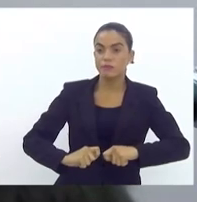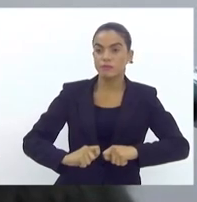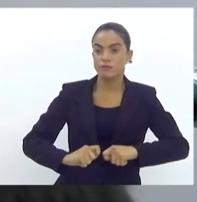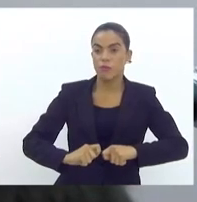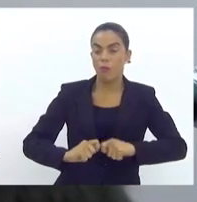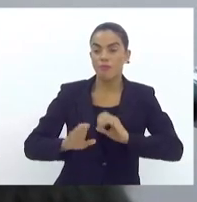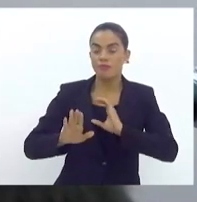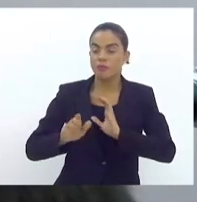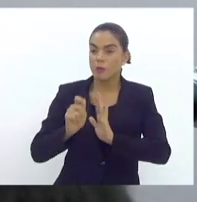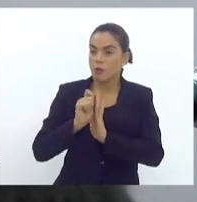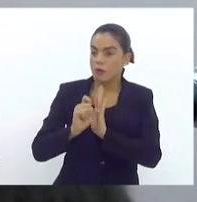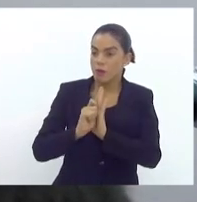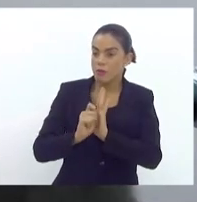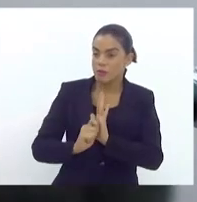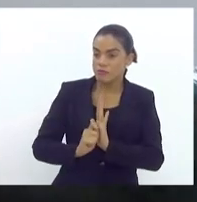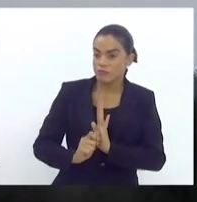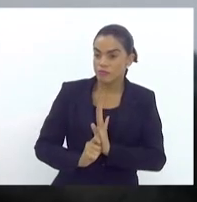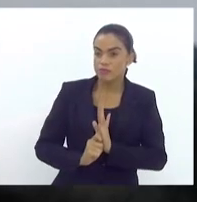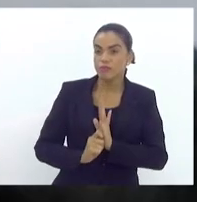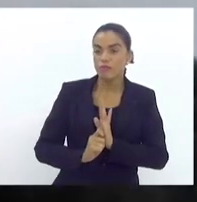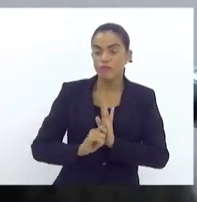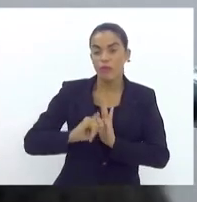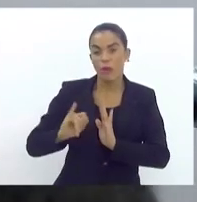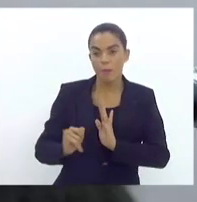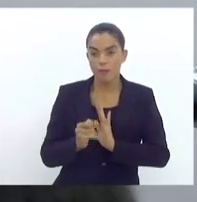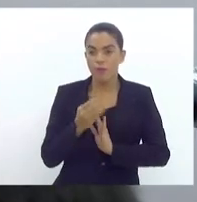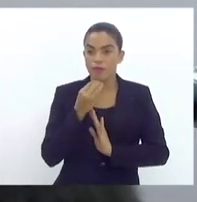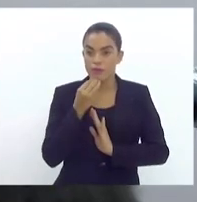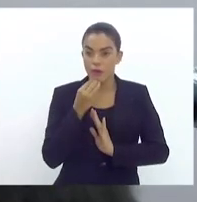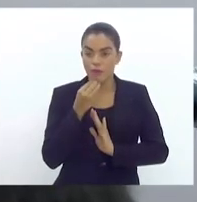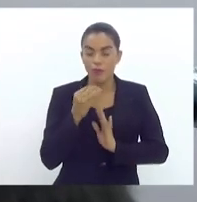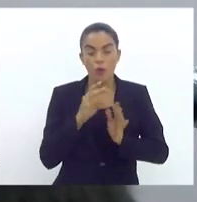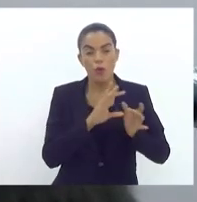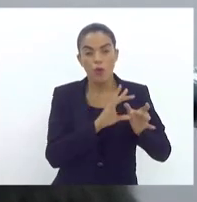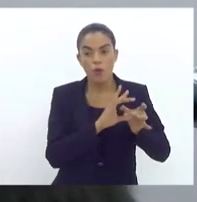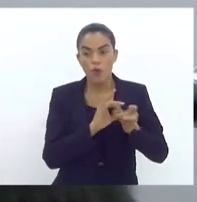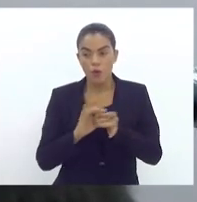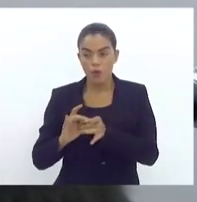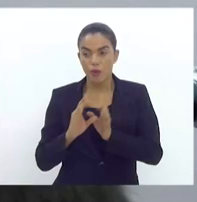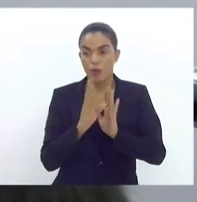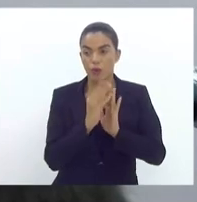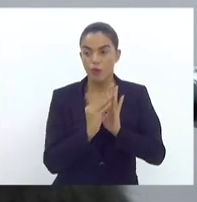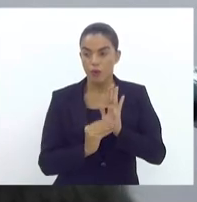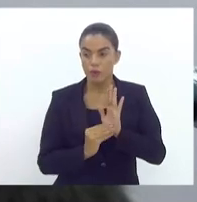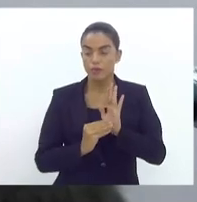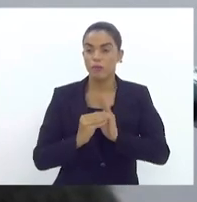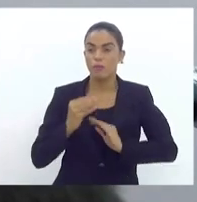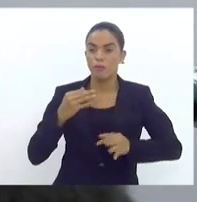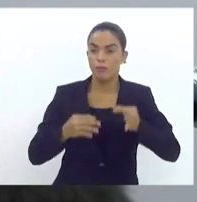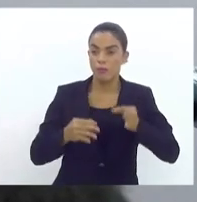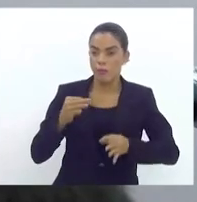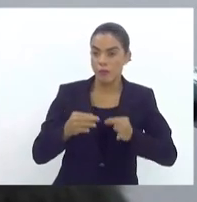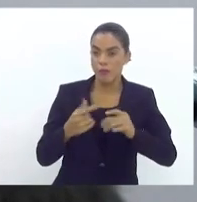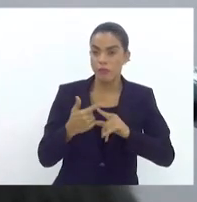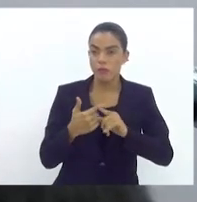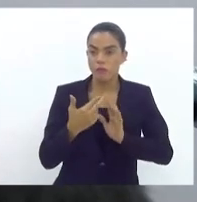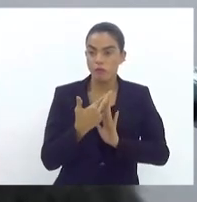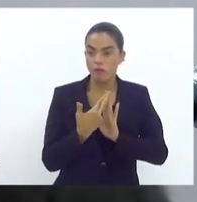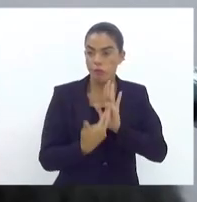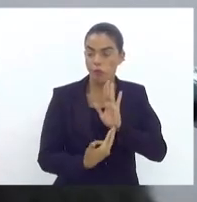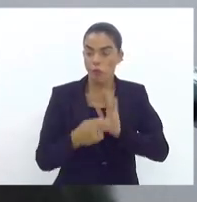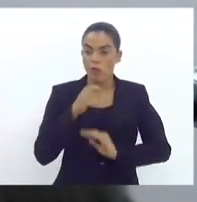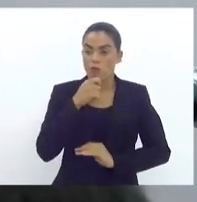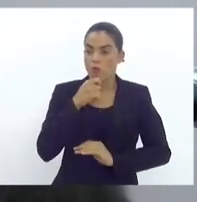por escrito aproveitando aí o conteúdo jurídico já que a relatoria não é uma relatoria